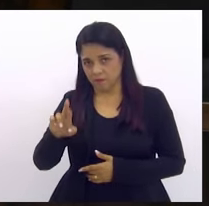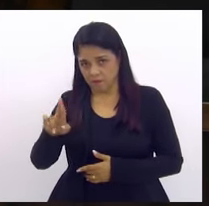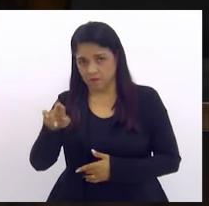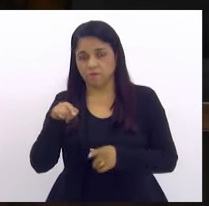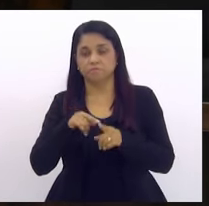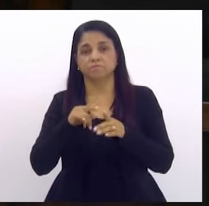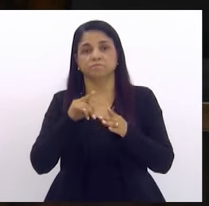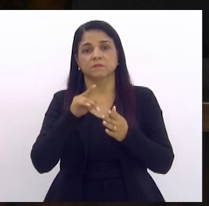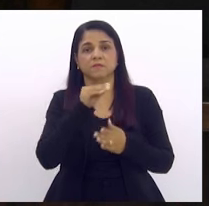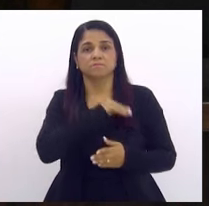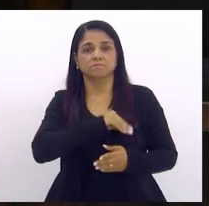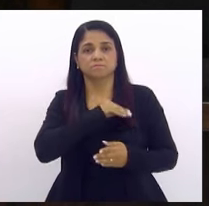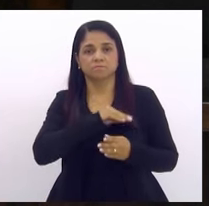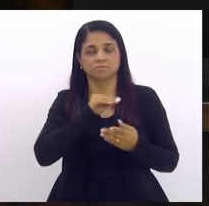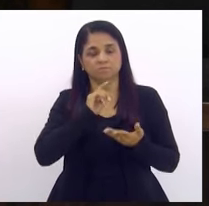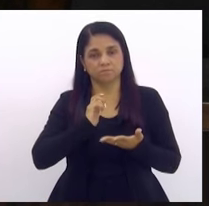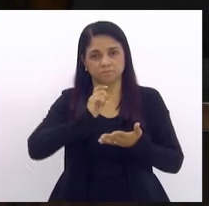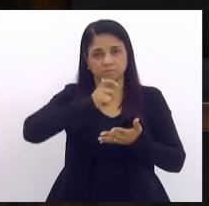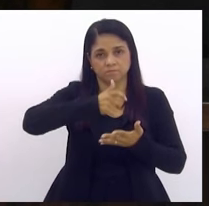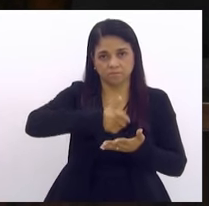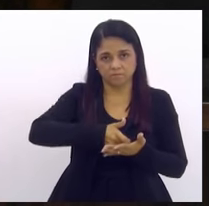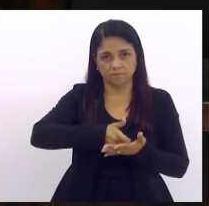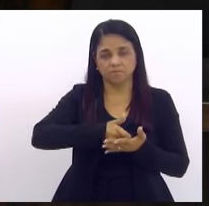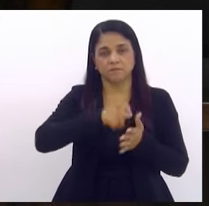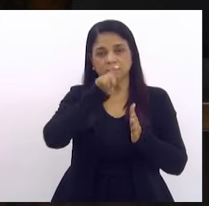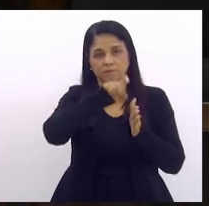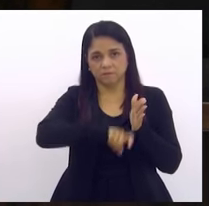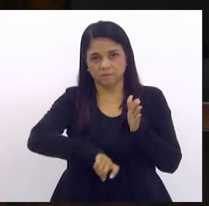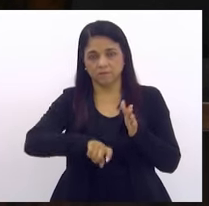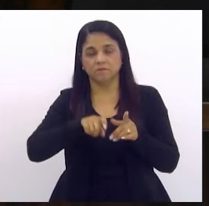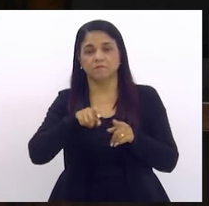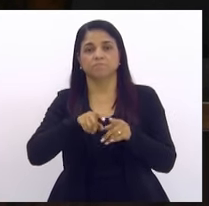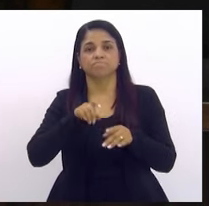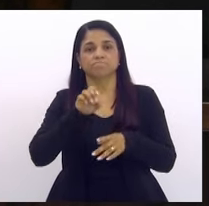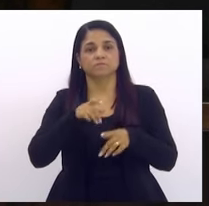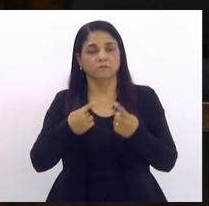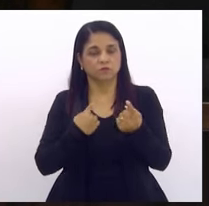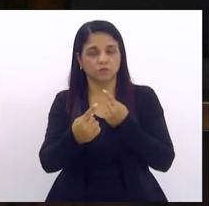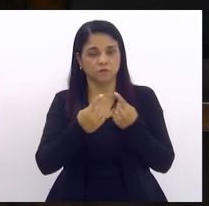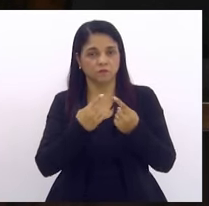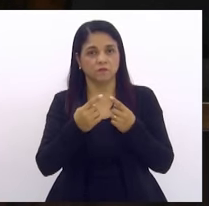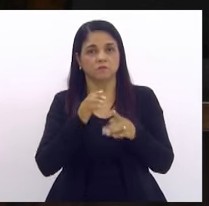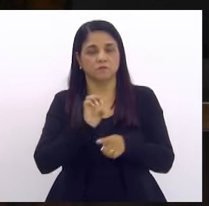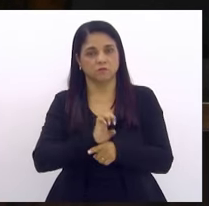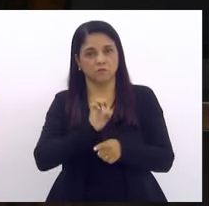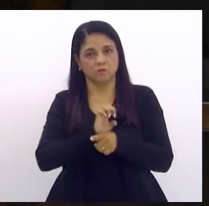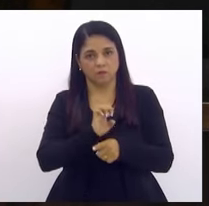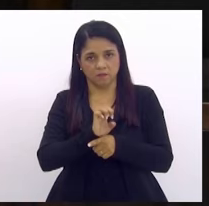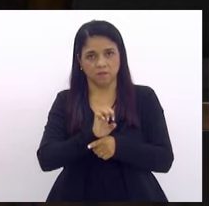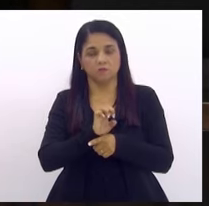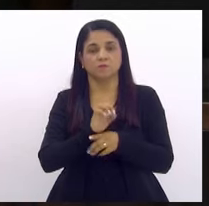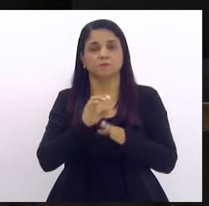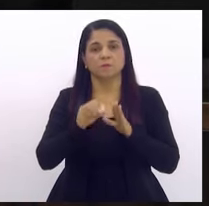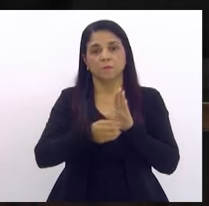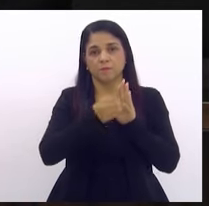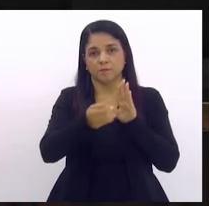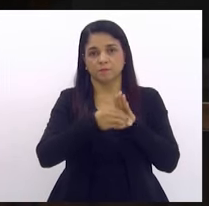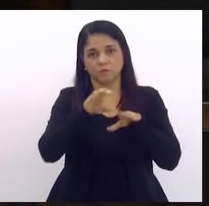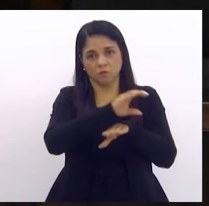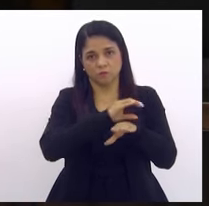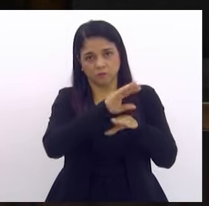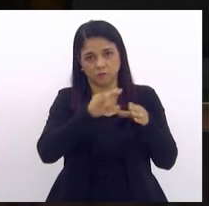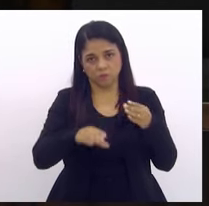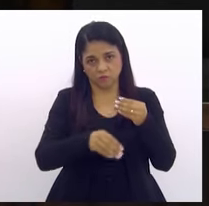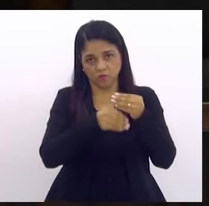dos pagamentos do acréscimo na tarifa modal nas rodovias estaduais e da outras providências, pendendo de parecer da Comissão de